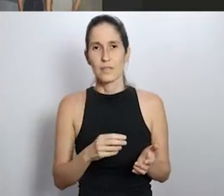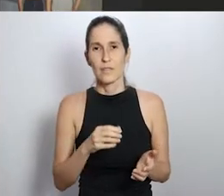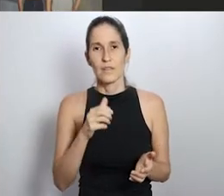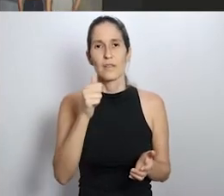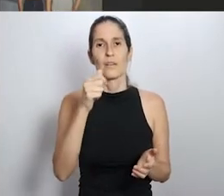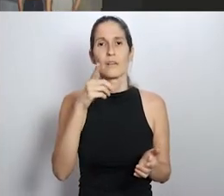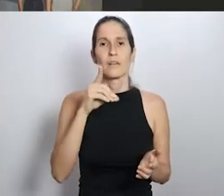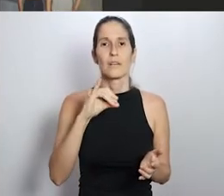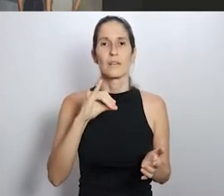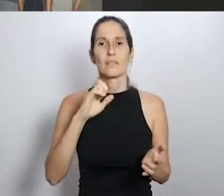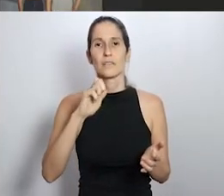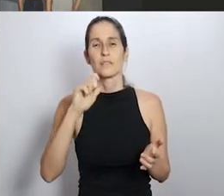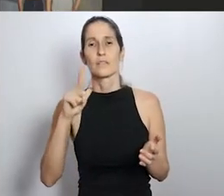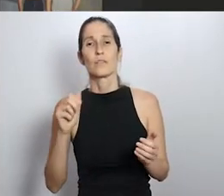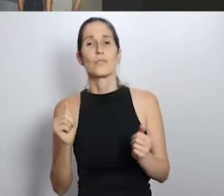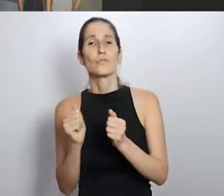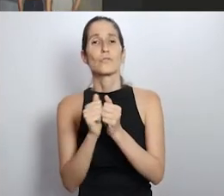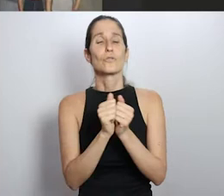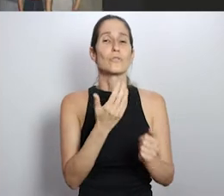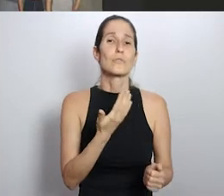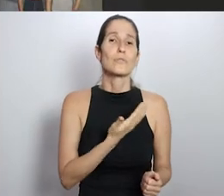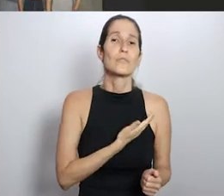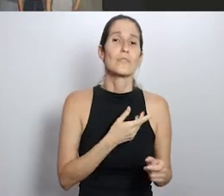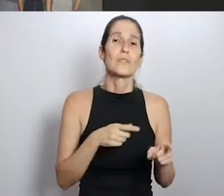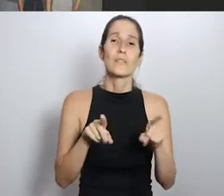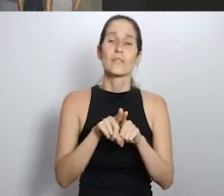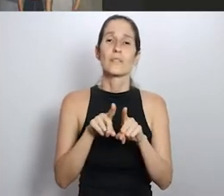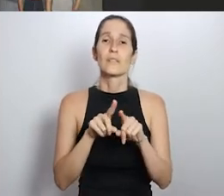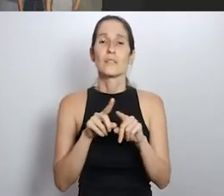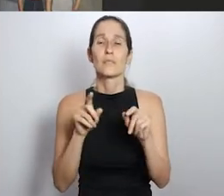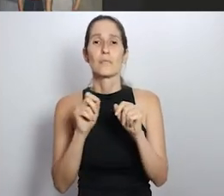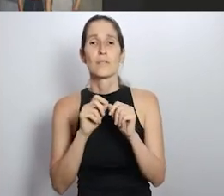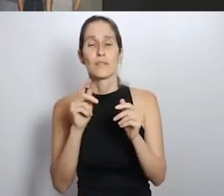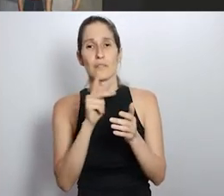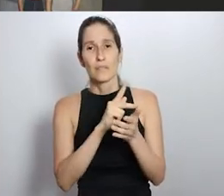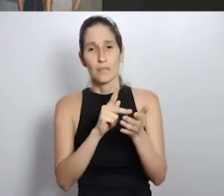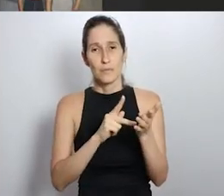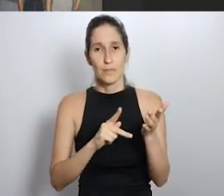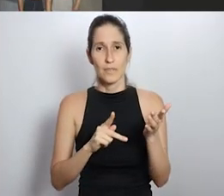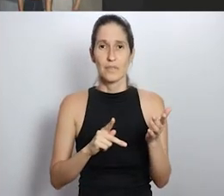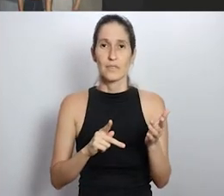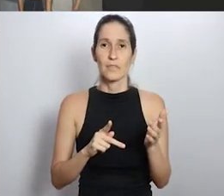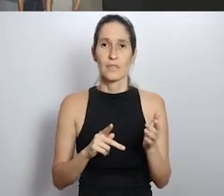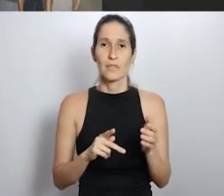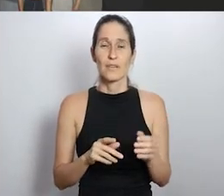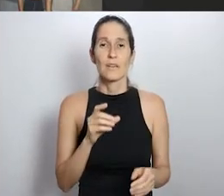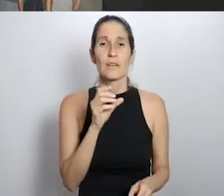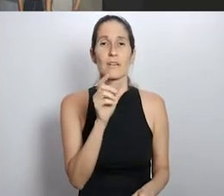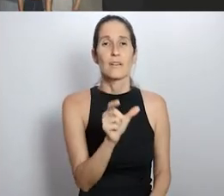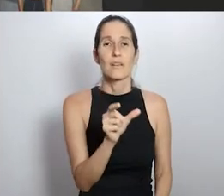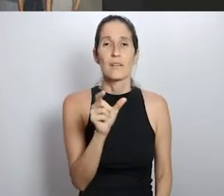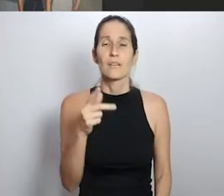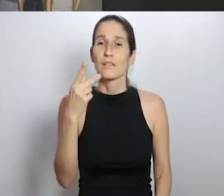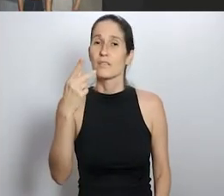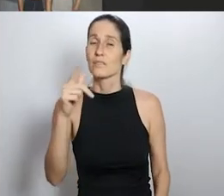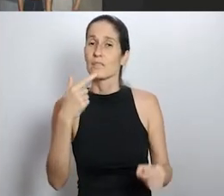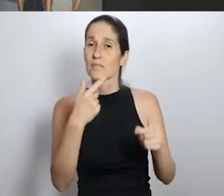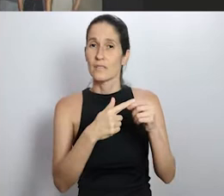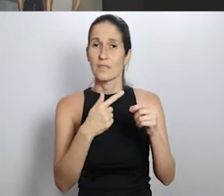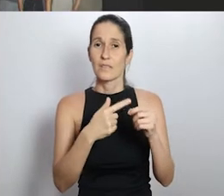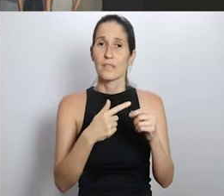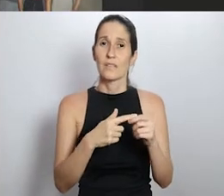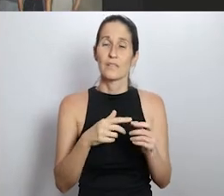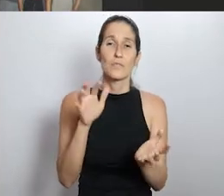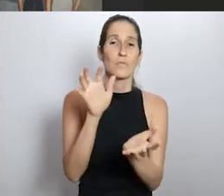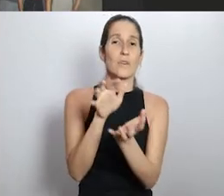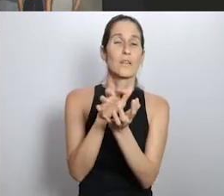que mulher valente, Adiel trouxe a parceira, que também faz poesia, cada